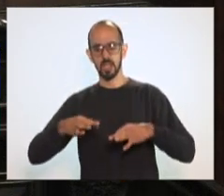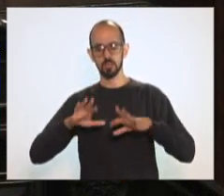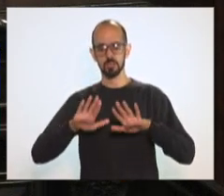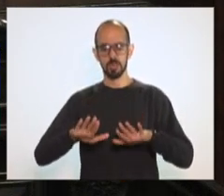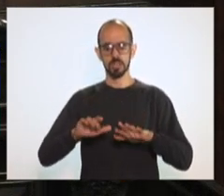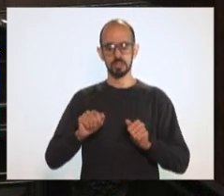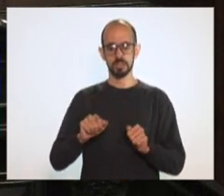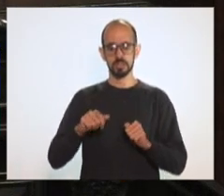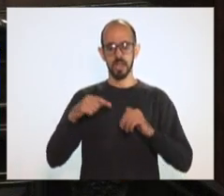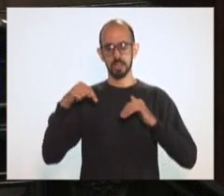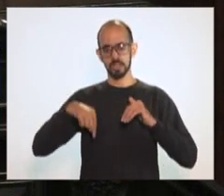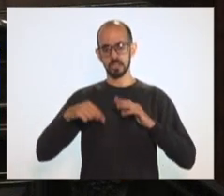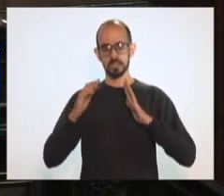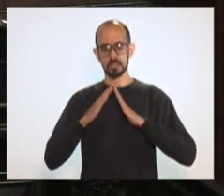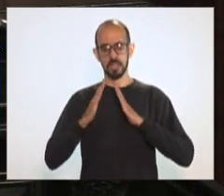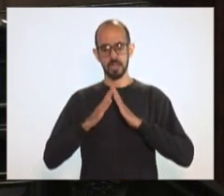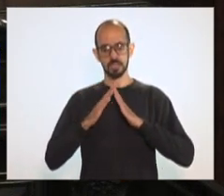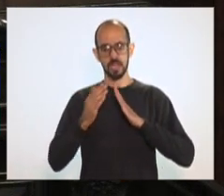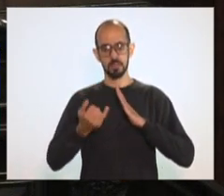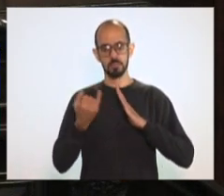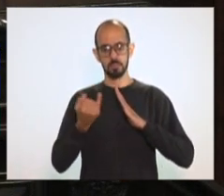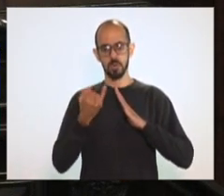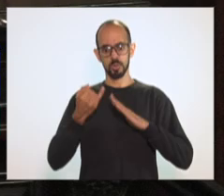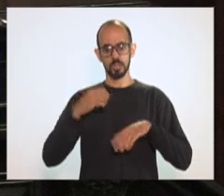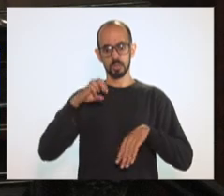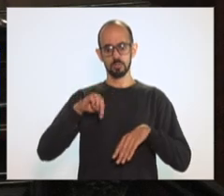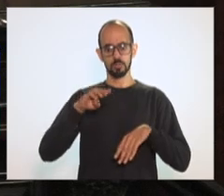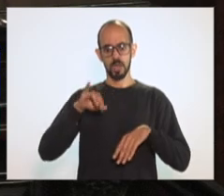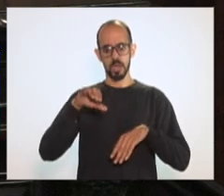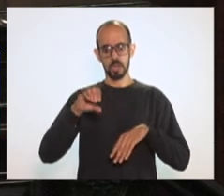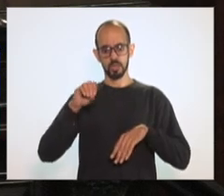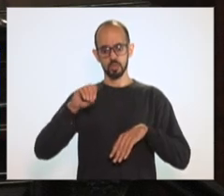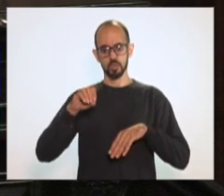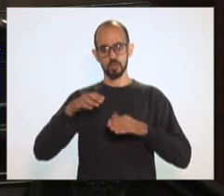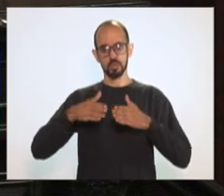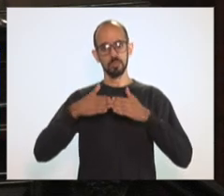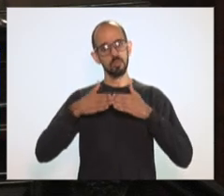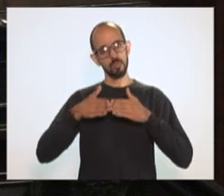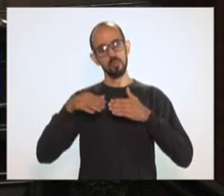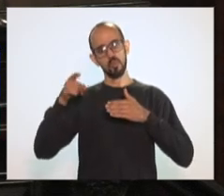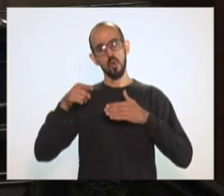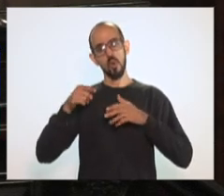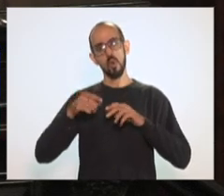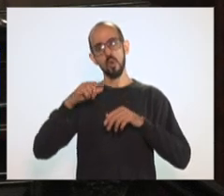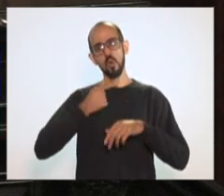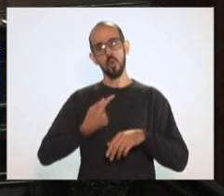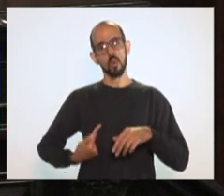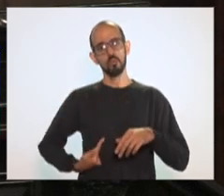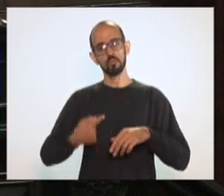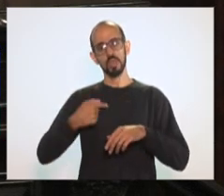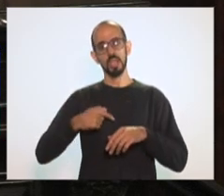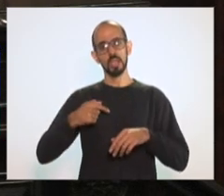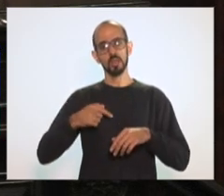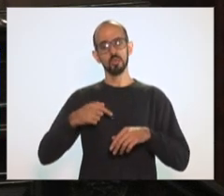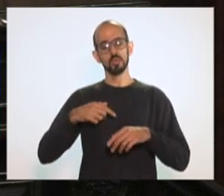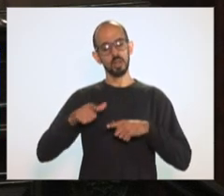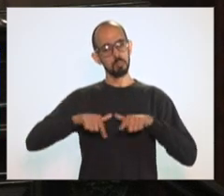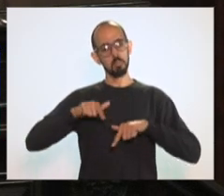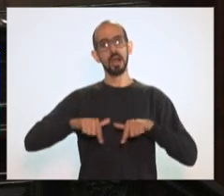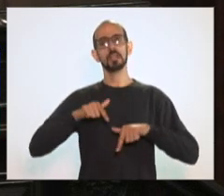tampouco dessa casa. Agora, é importante, deputado Carlos Augusto, que deixem o governo federal trabalhar, que deixem o governo do estado trabalhar,